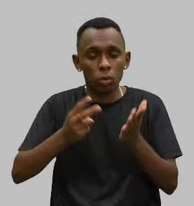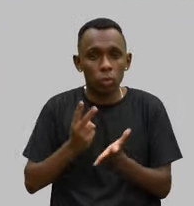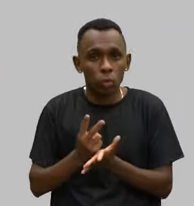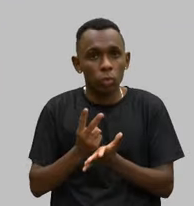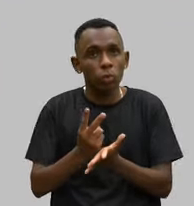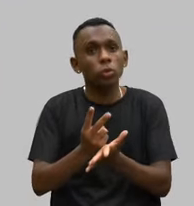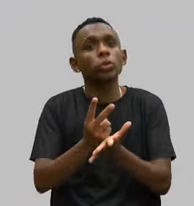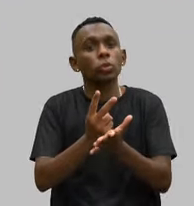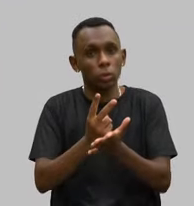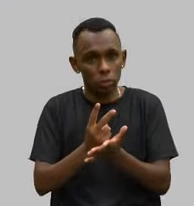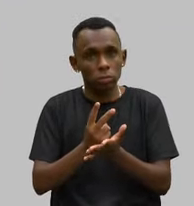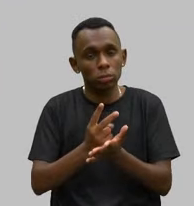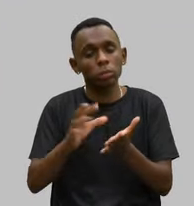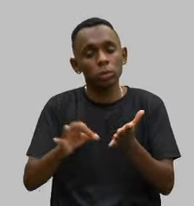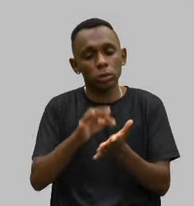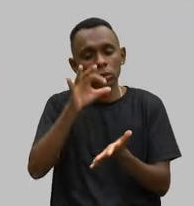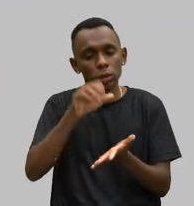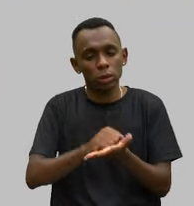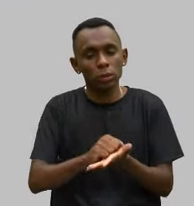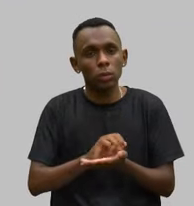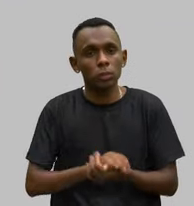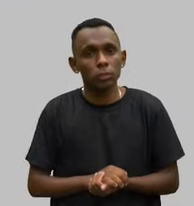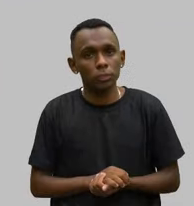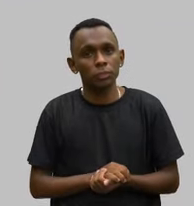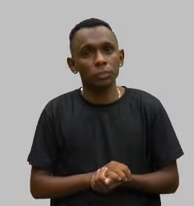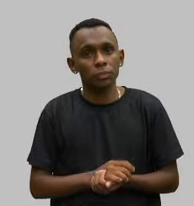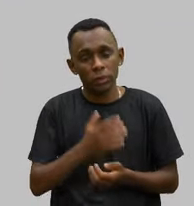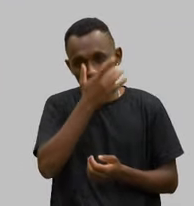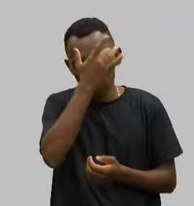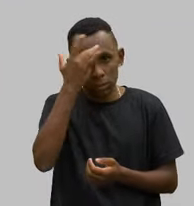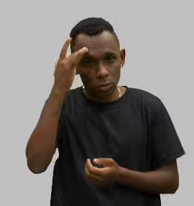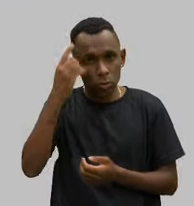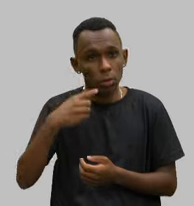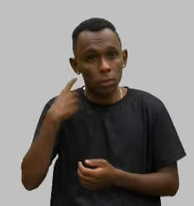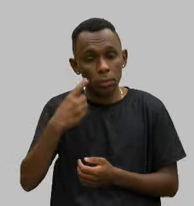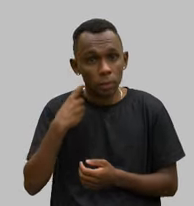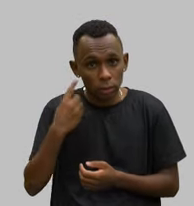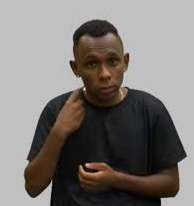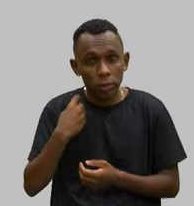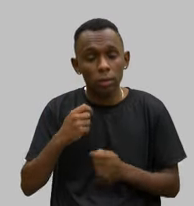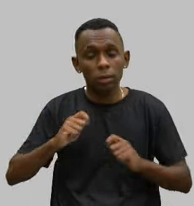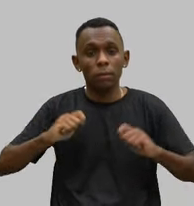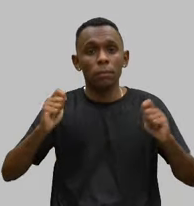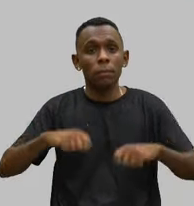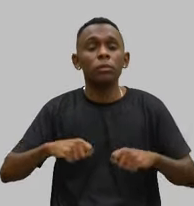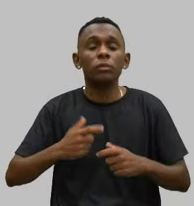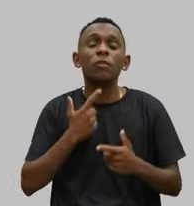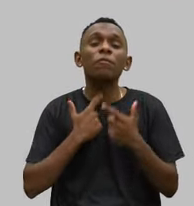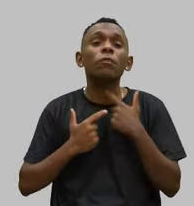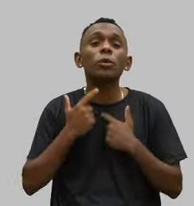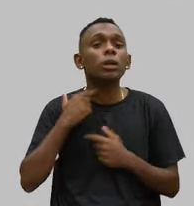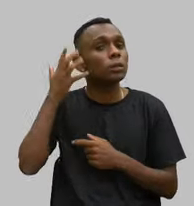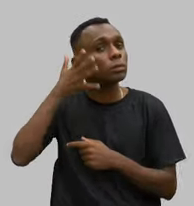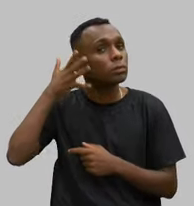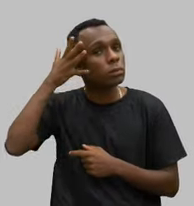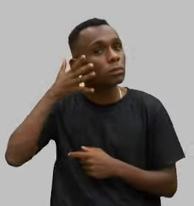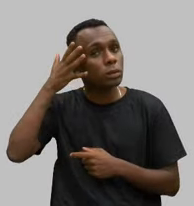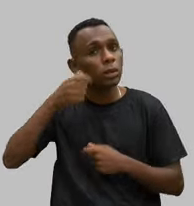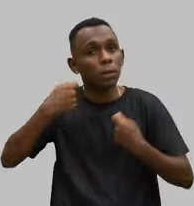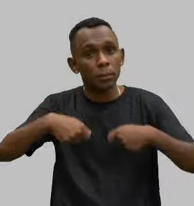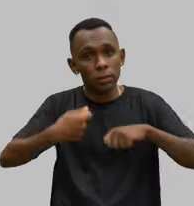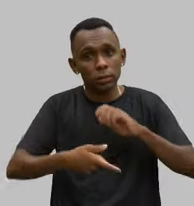ordem de inscrição os parlamentares que desejarem fazer uso da palavra devem se